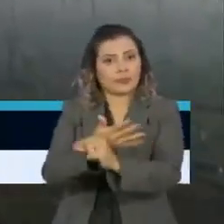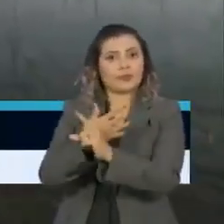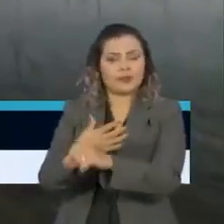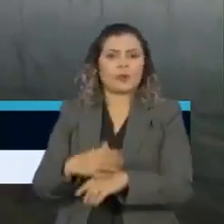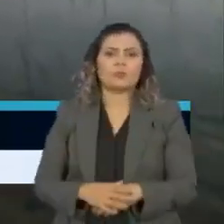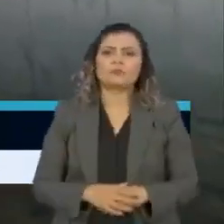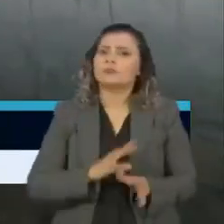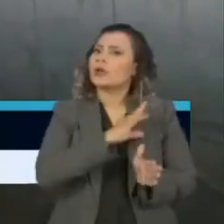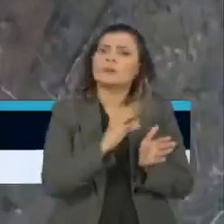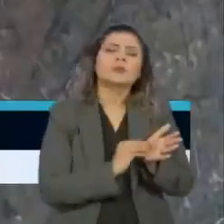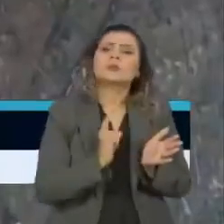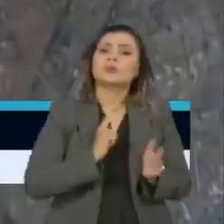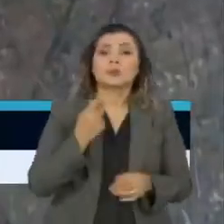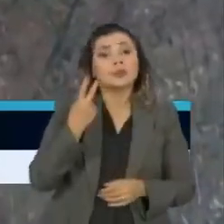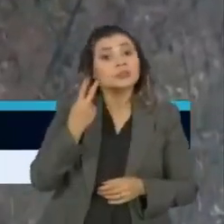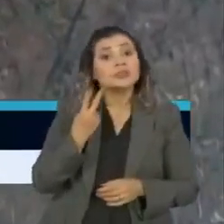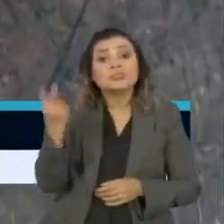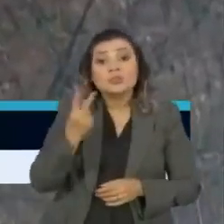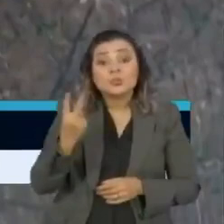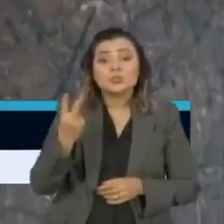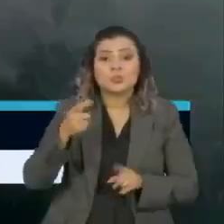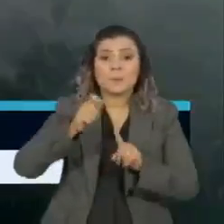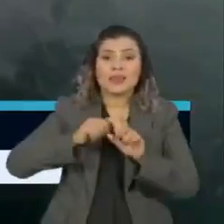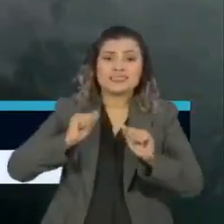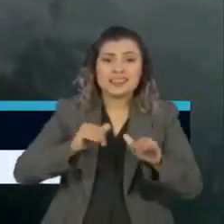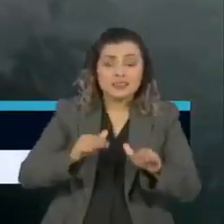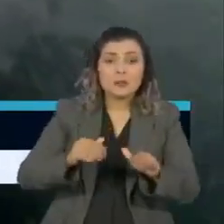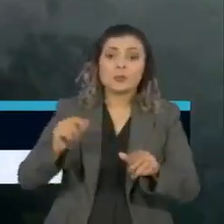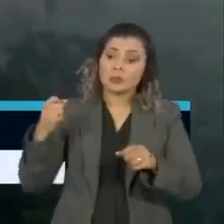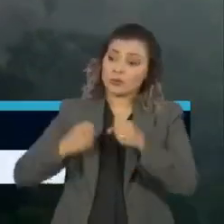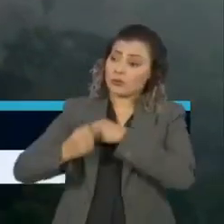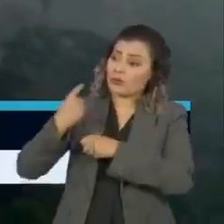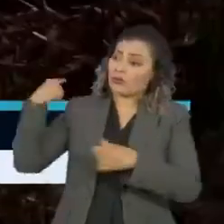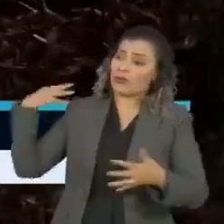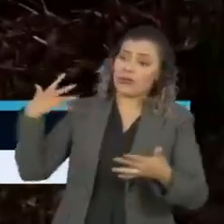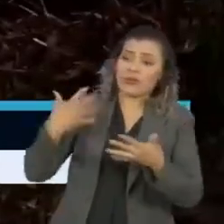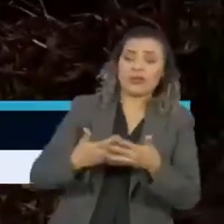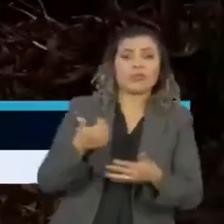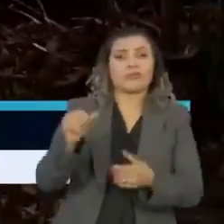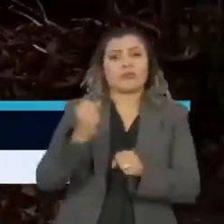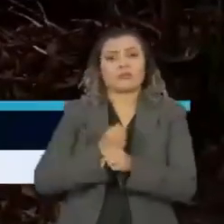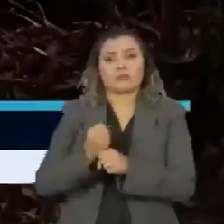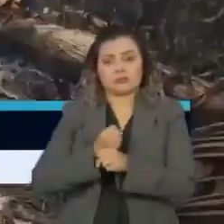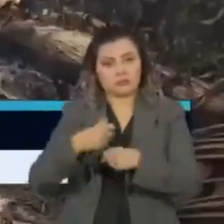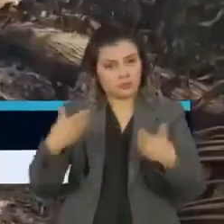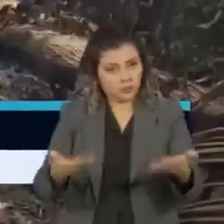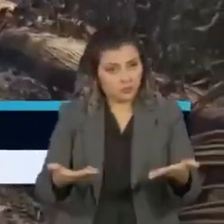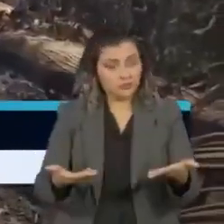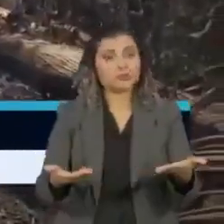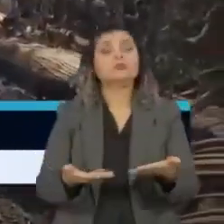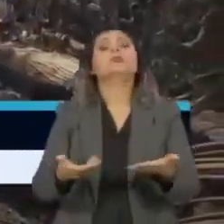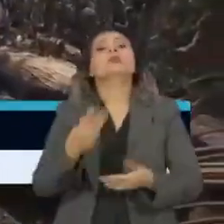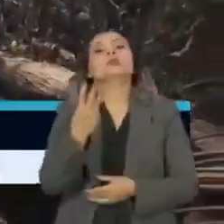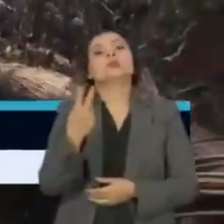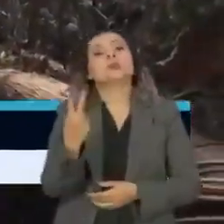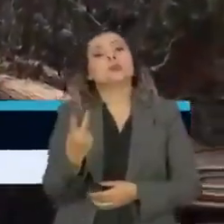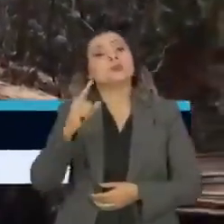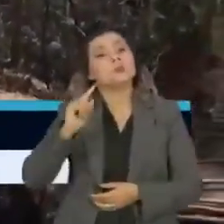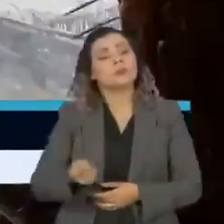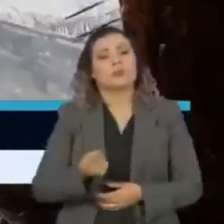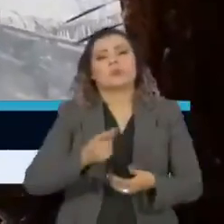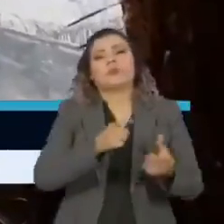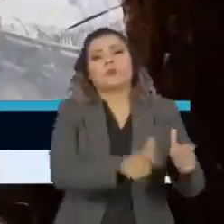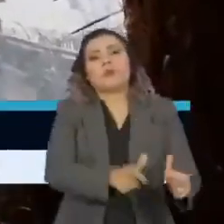A Amazônia teve o segundo pior setembro de queimadas dos últimos 10 anos. Foram registrados